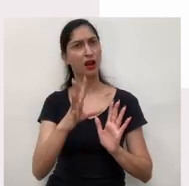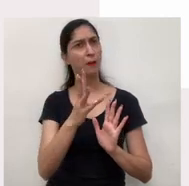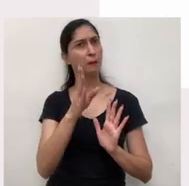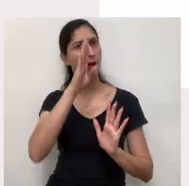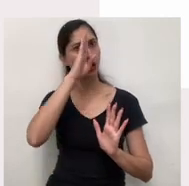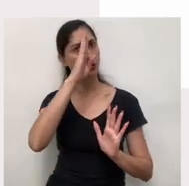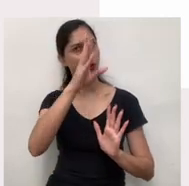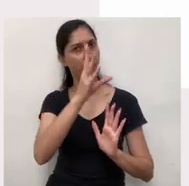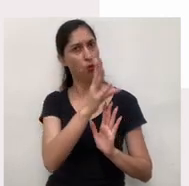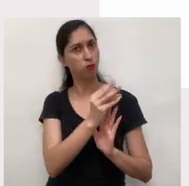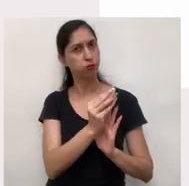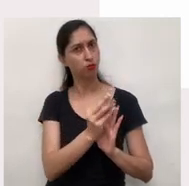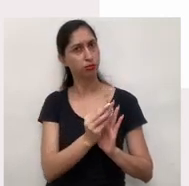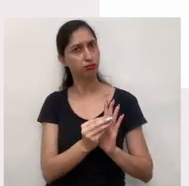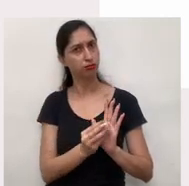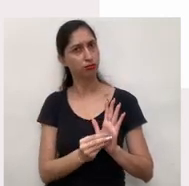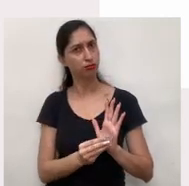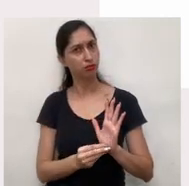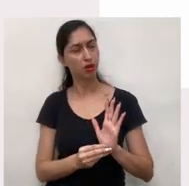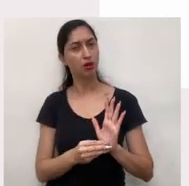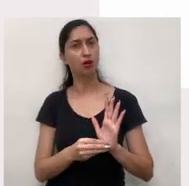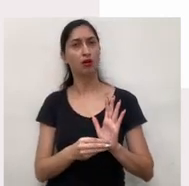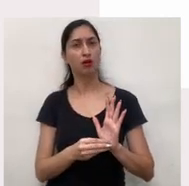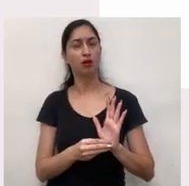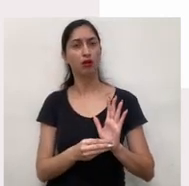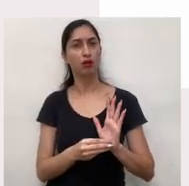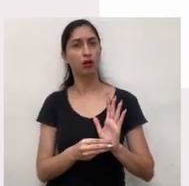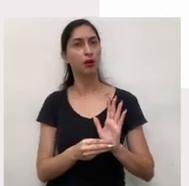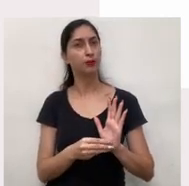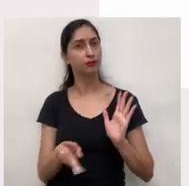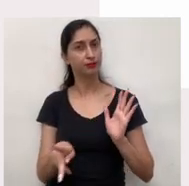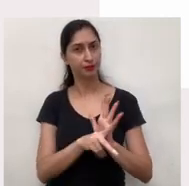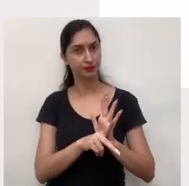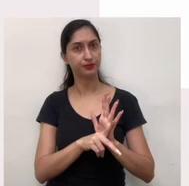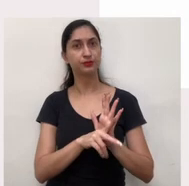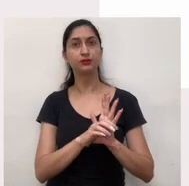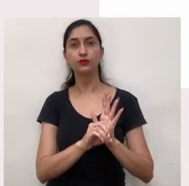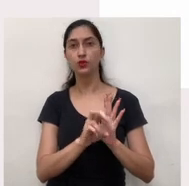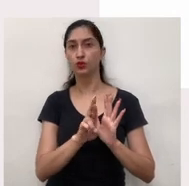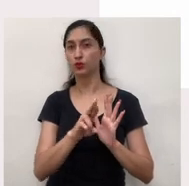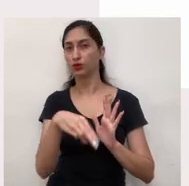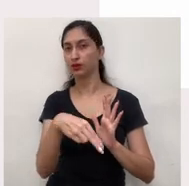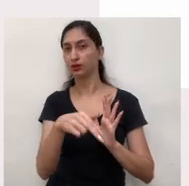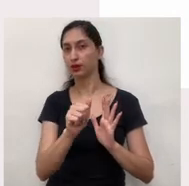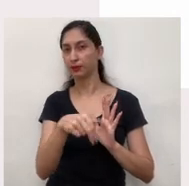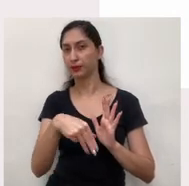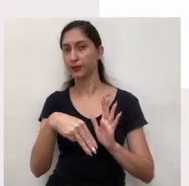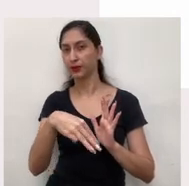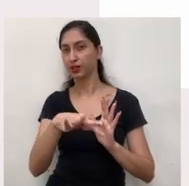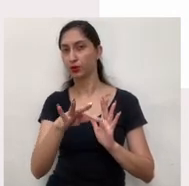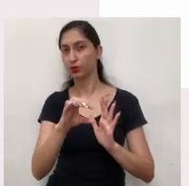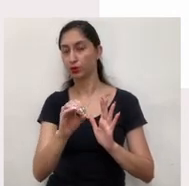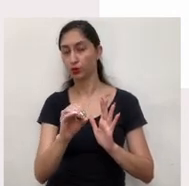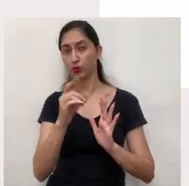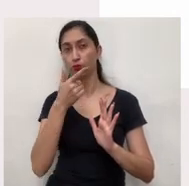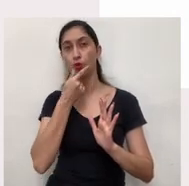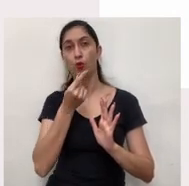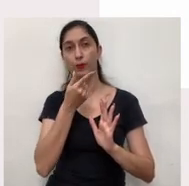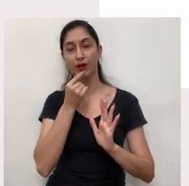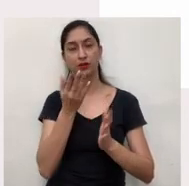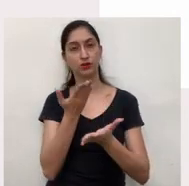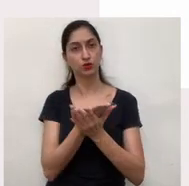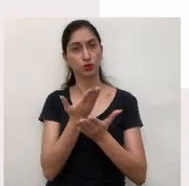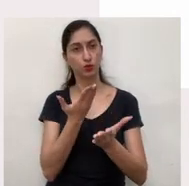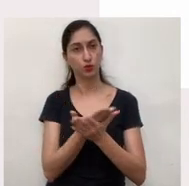de bancos de imagens de ornamento feitas por um arquiteto e estudioso da arquitetura, Howard Jones,